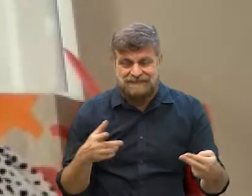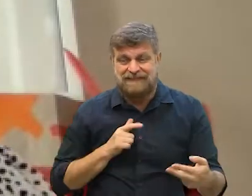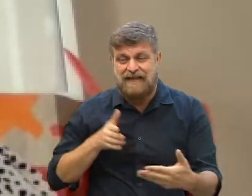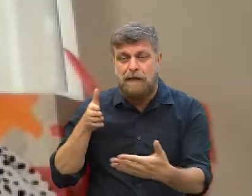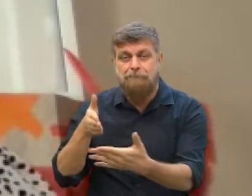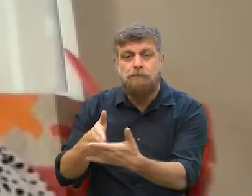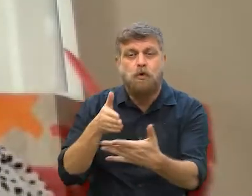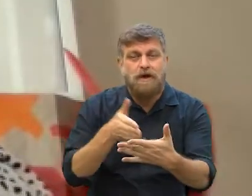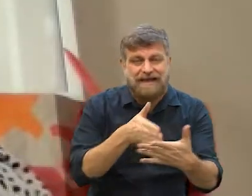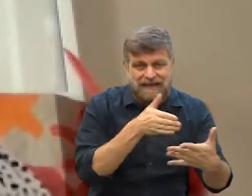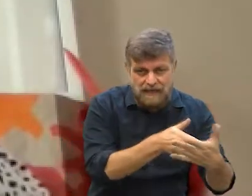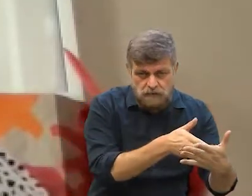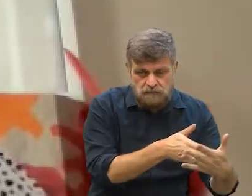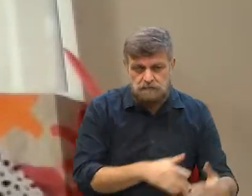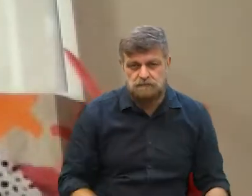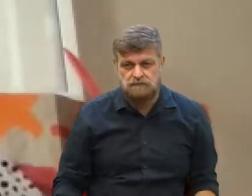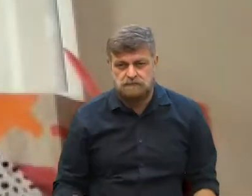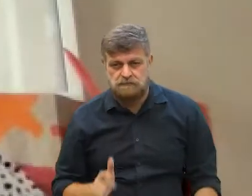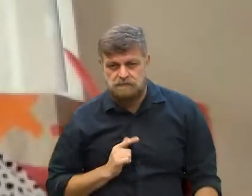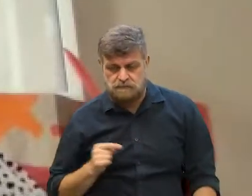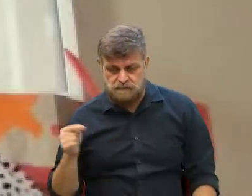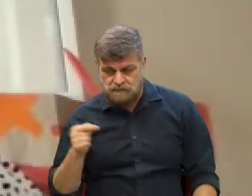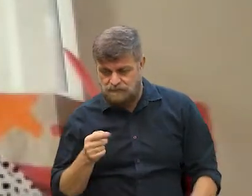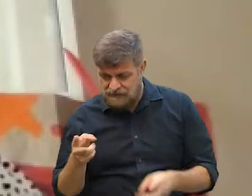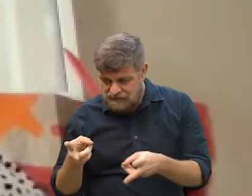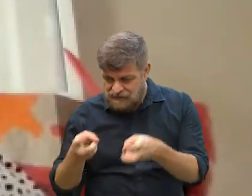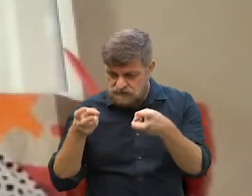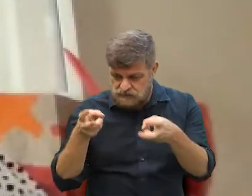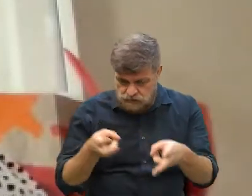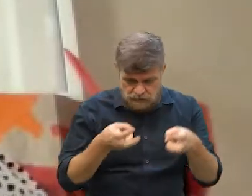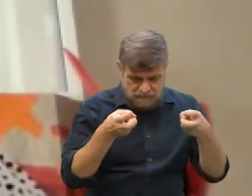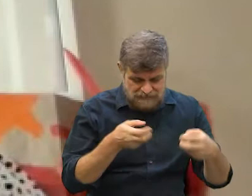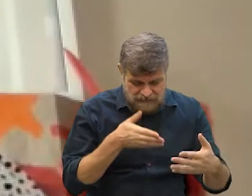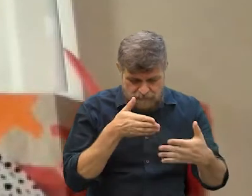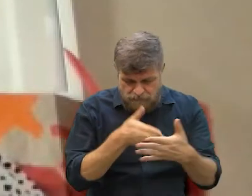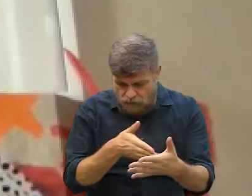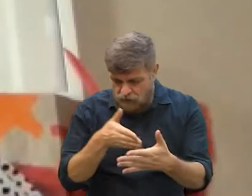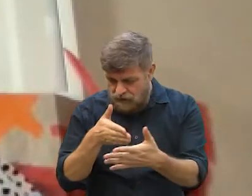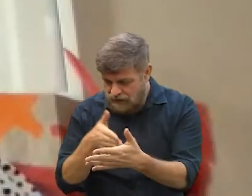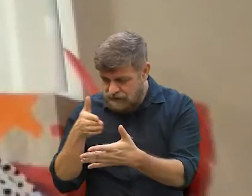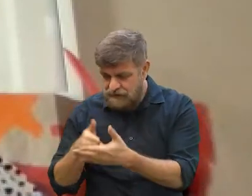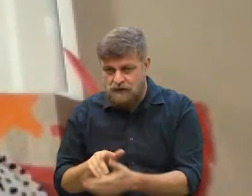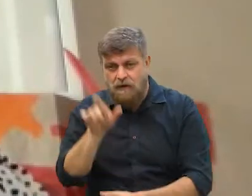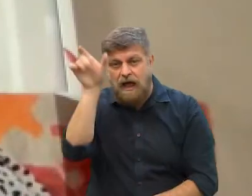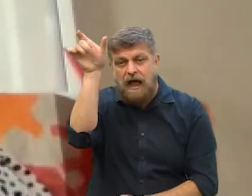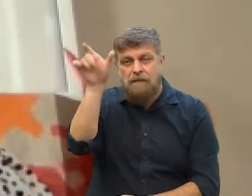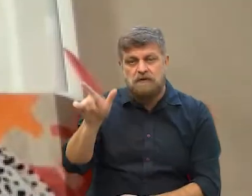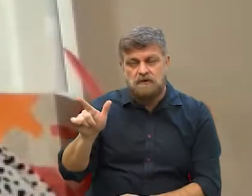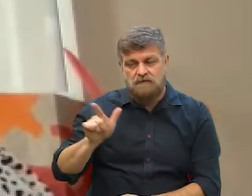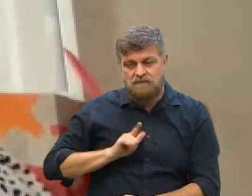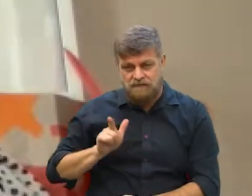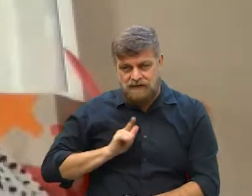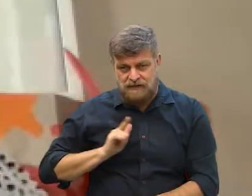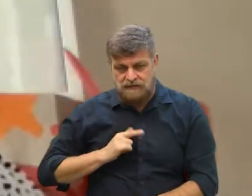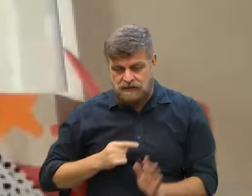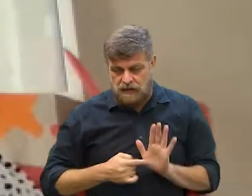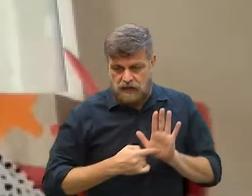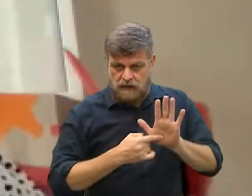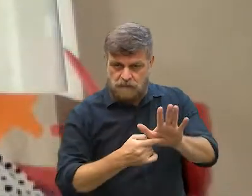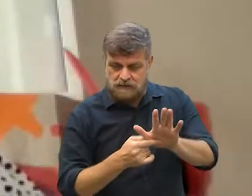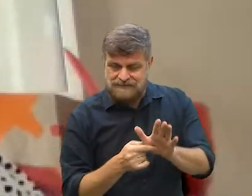bloqueios do Meio conforme esses bloqueios a pessoa vai ter uma maior ou